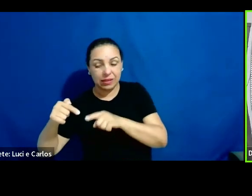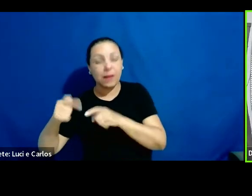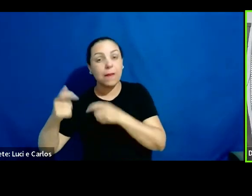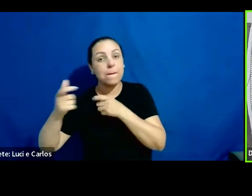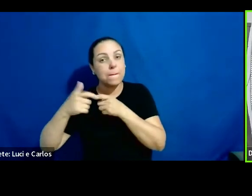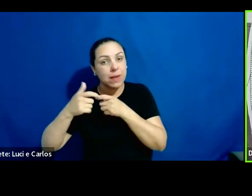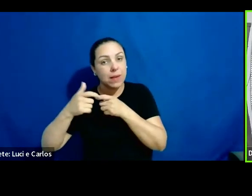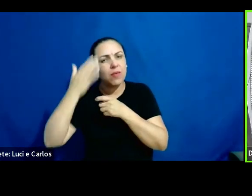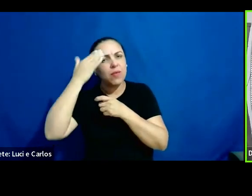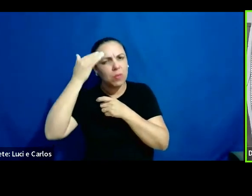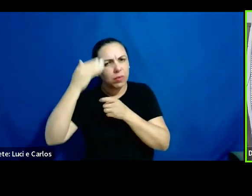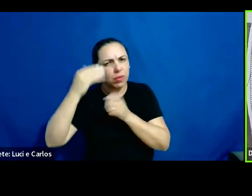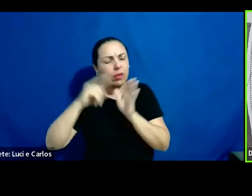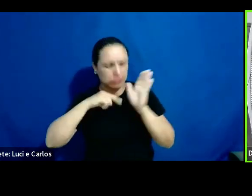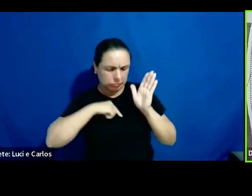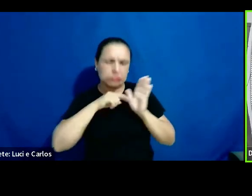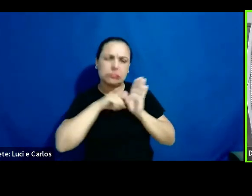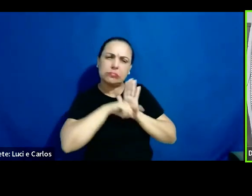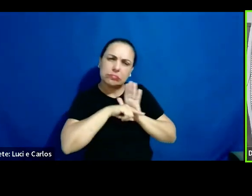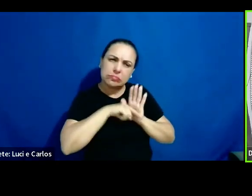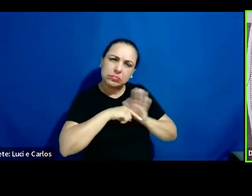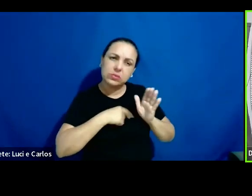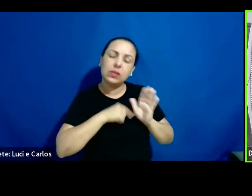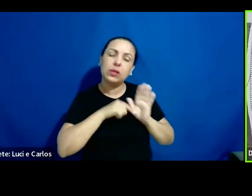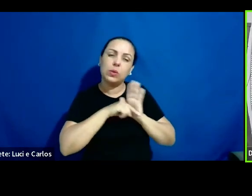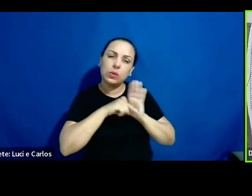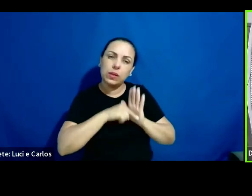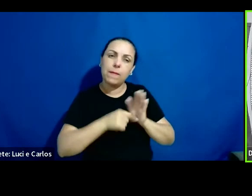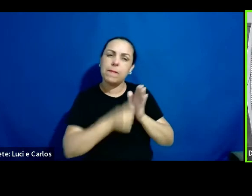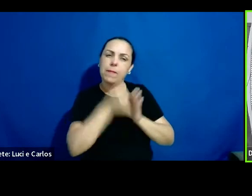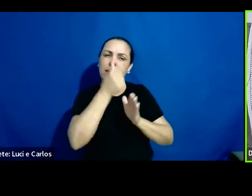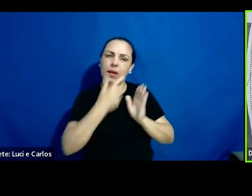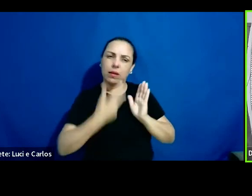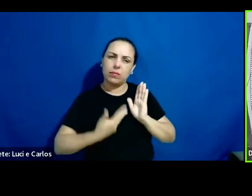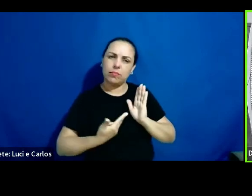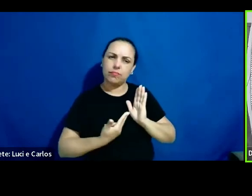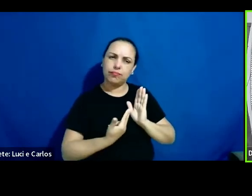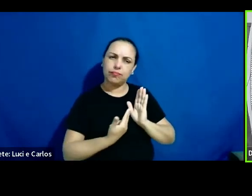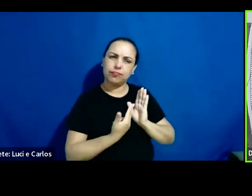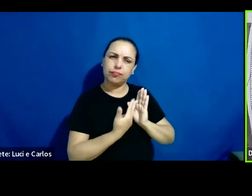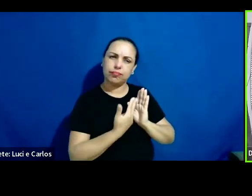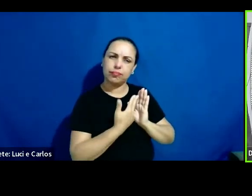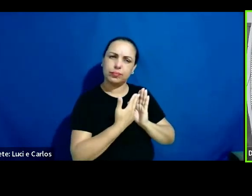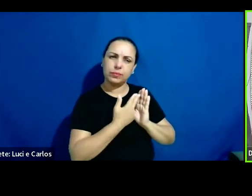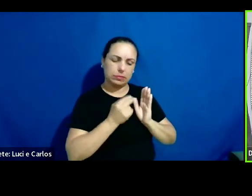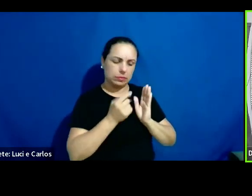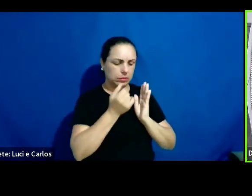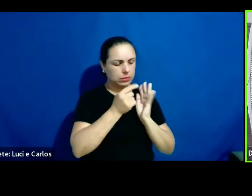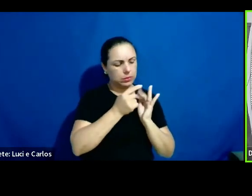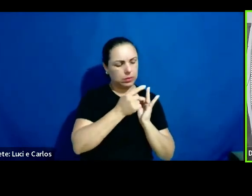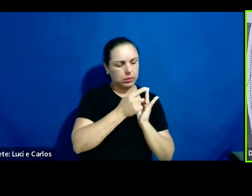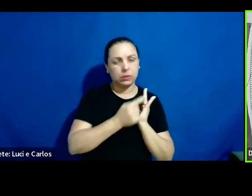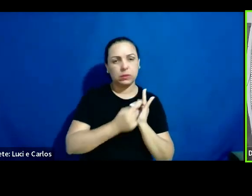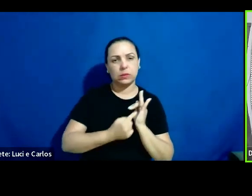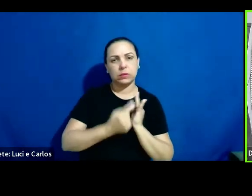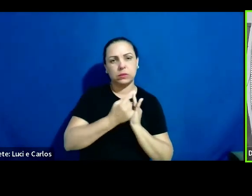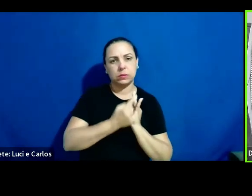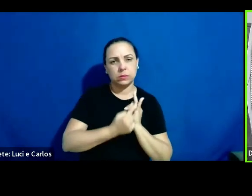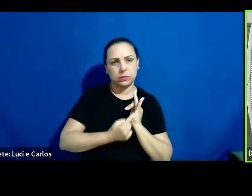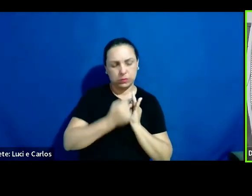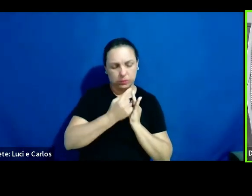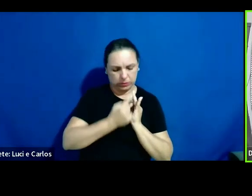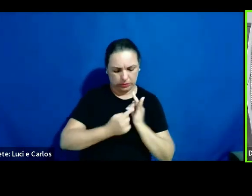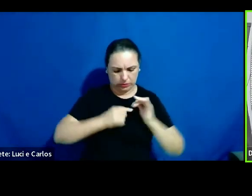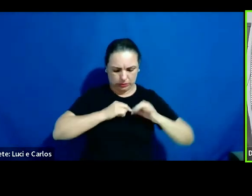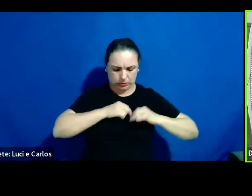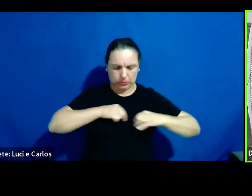um cirurgião cardíaco, realizou a primeira cirurgia de revascularização do miocárdio, que hoje é